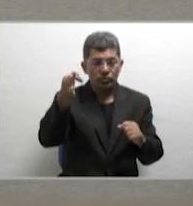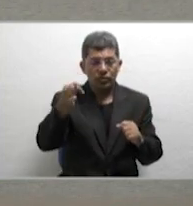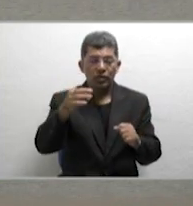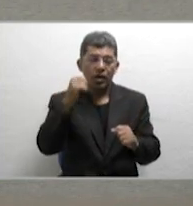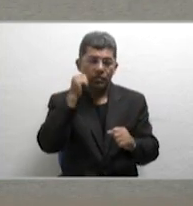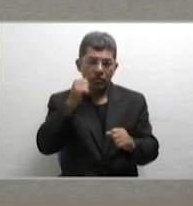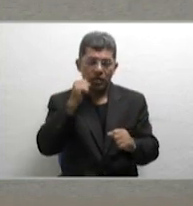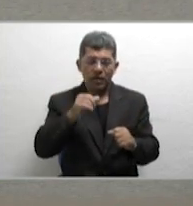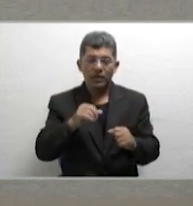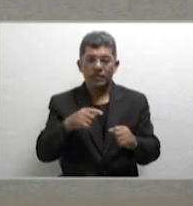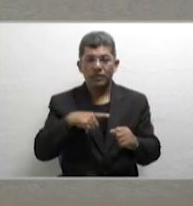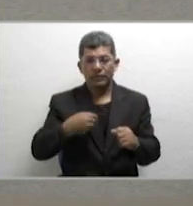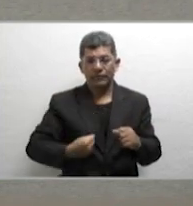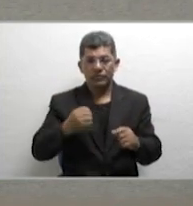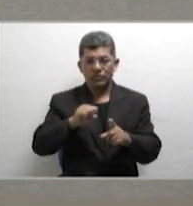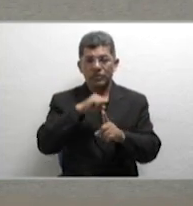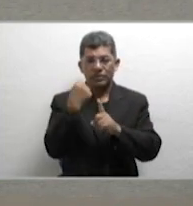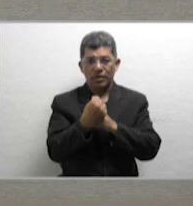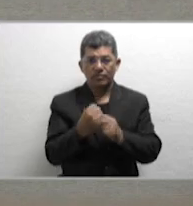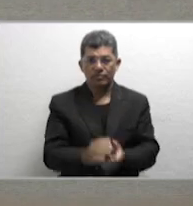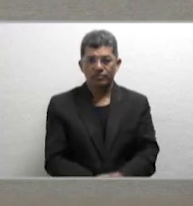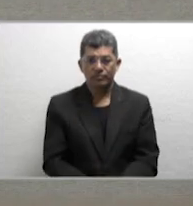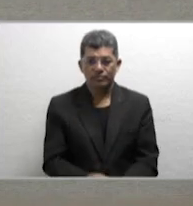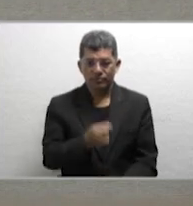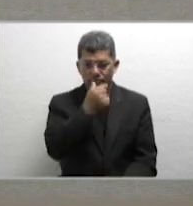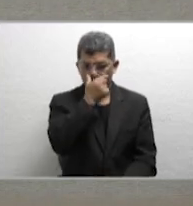social, na obtenção...